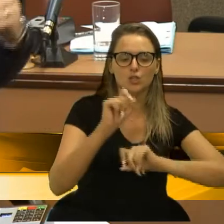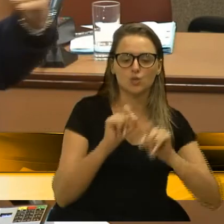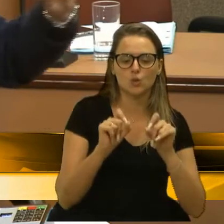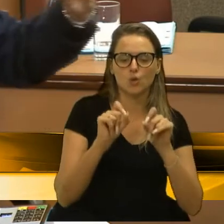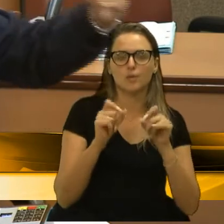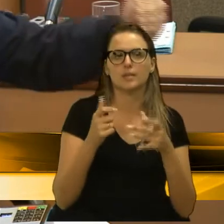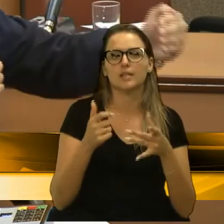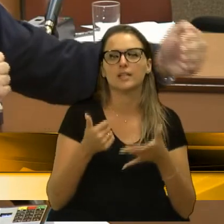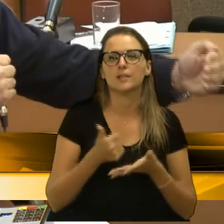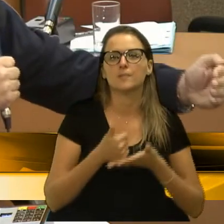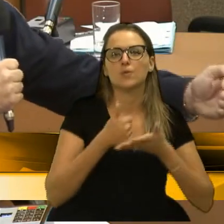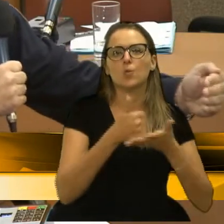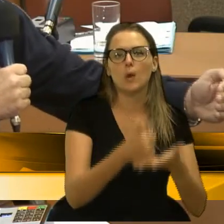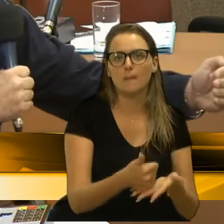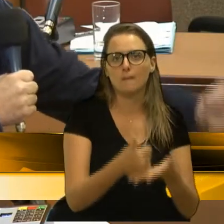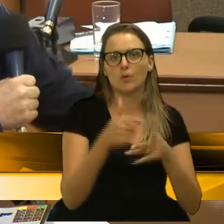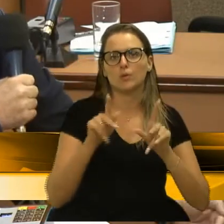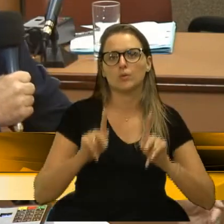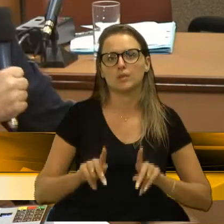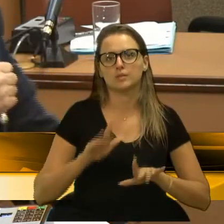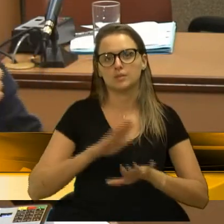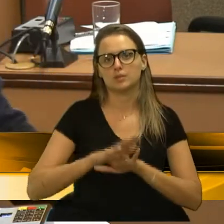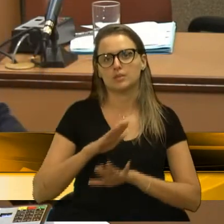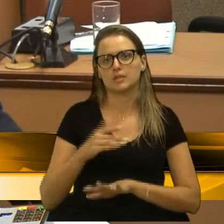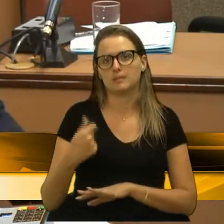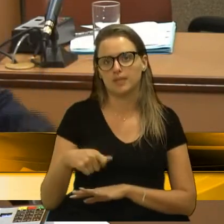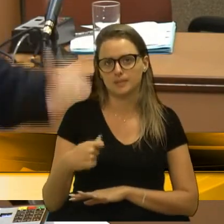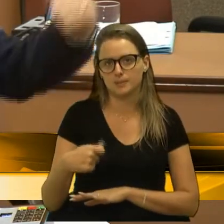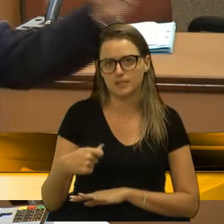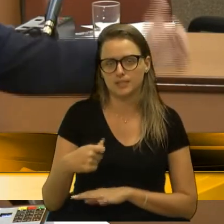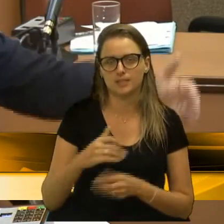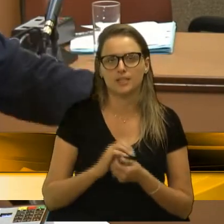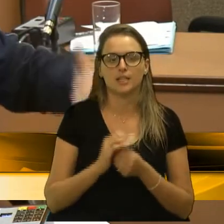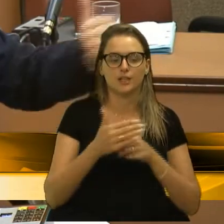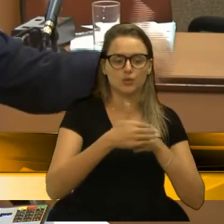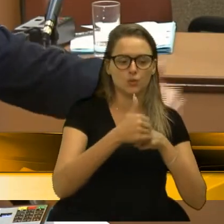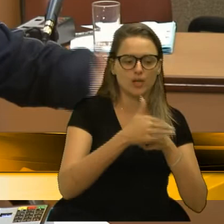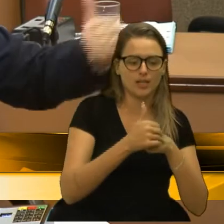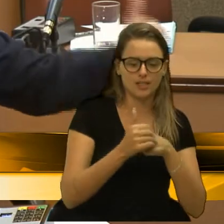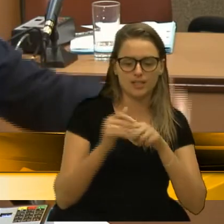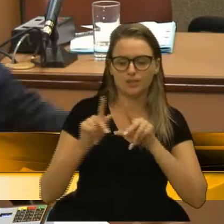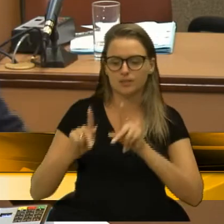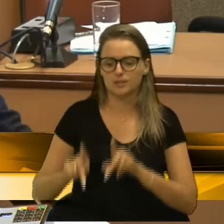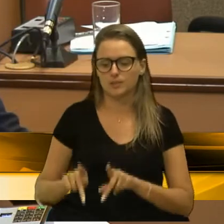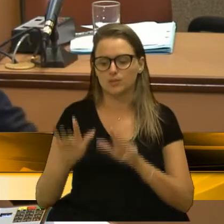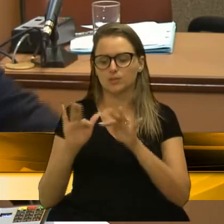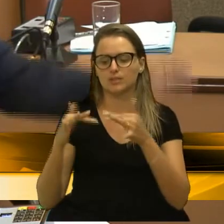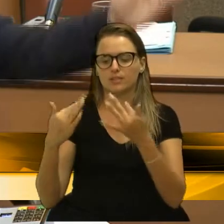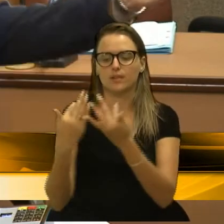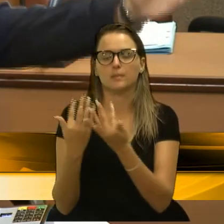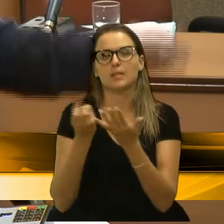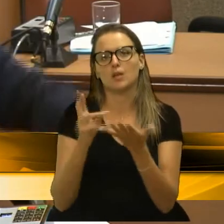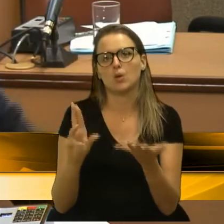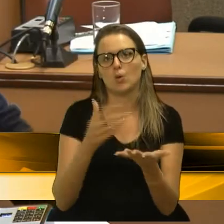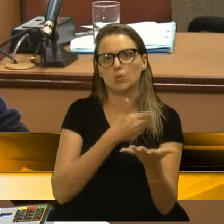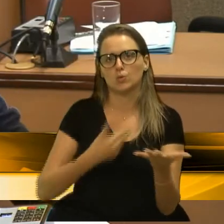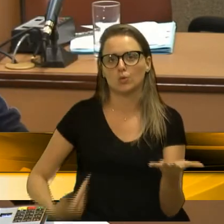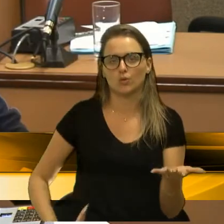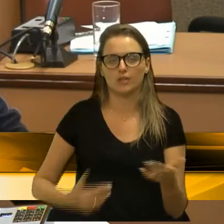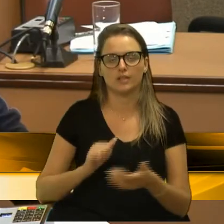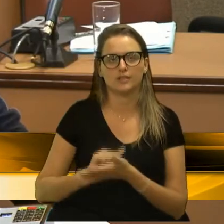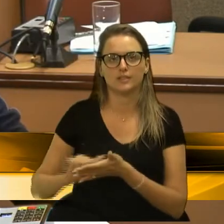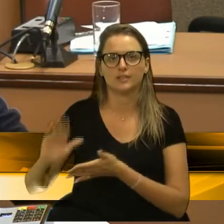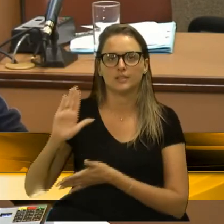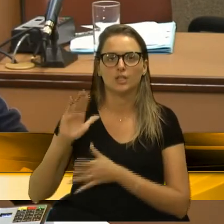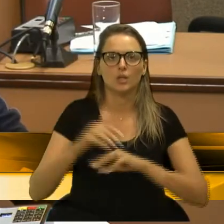aquela solidariedade com aqueles que mais precisam, do carinho das pessoas, das famílias, do poder público. Então, lhe cumprimento